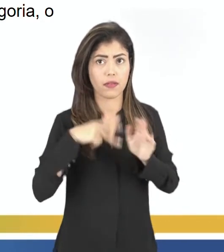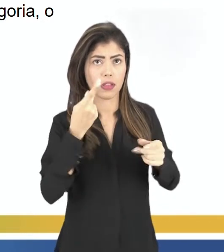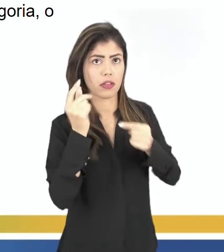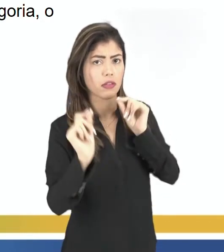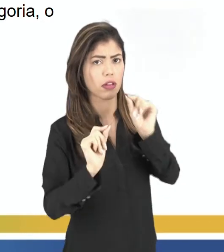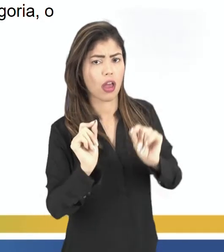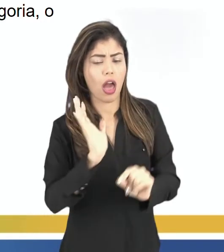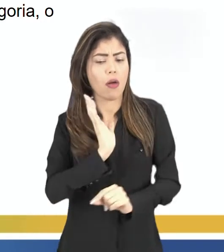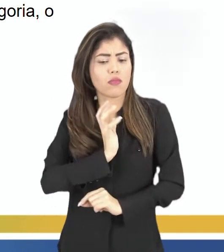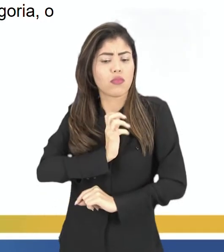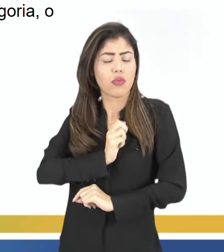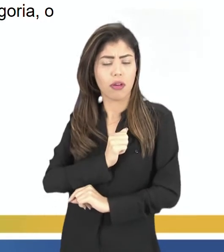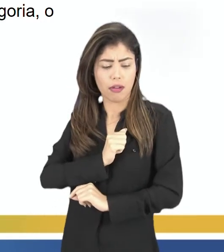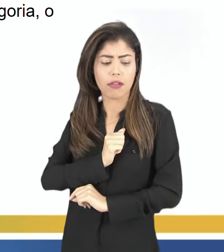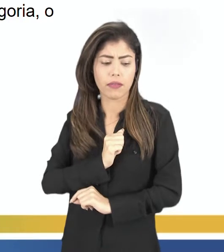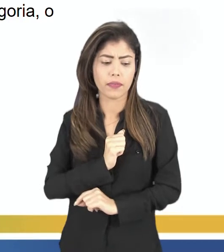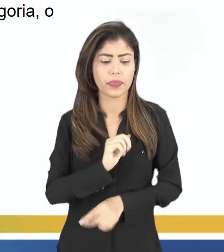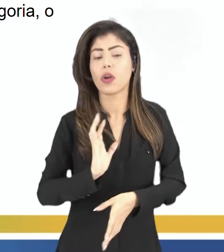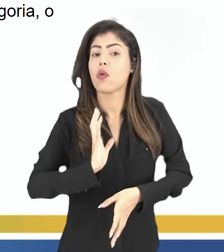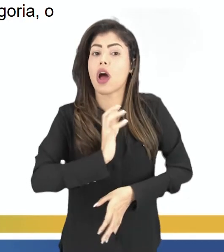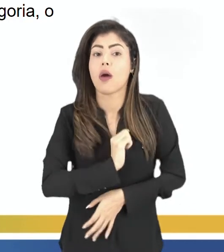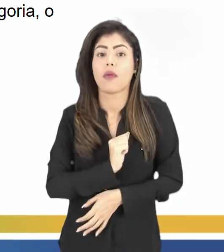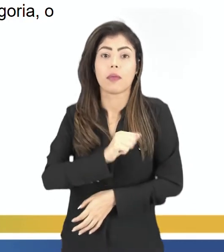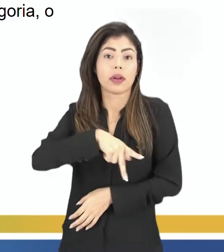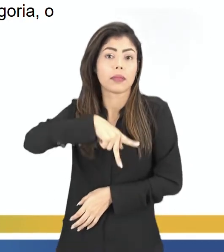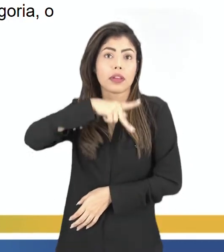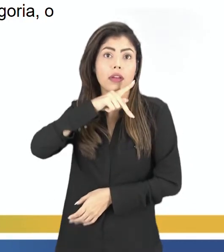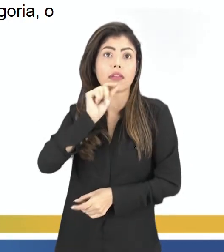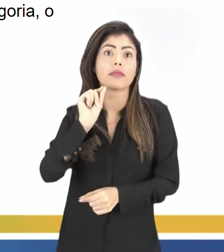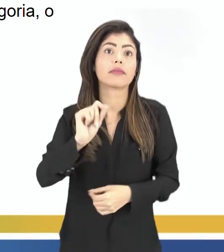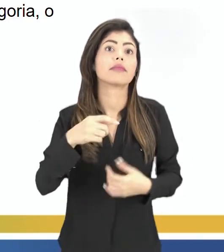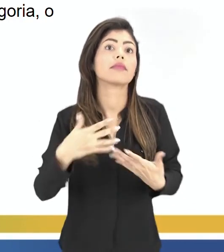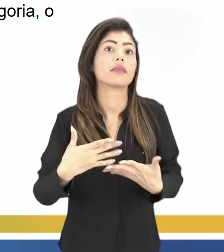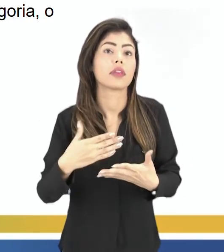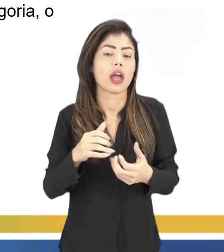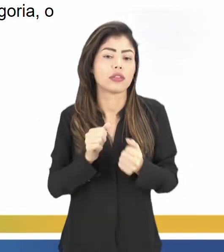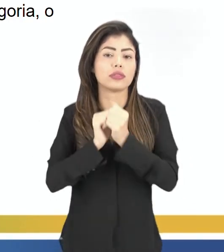falando sobre o amor, e o amor para Platão é que a